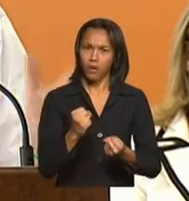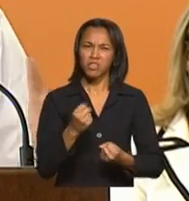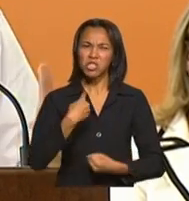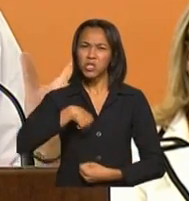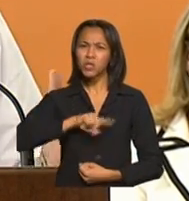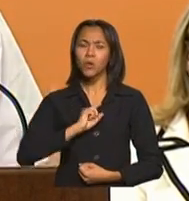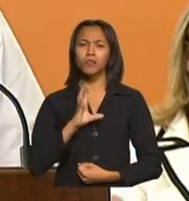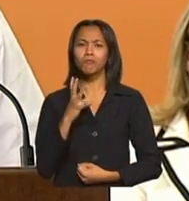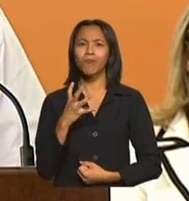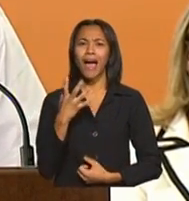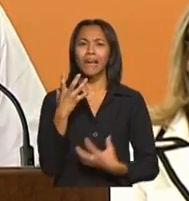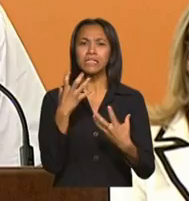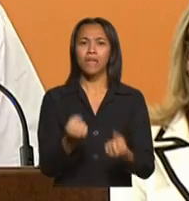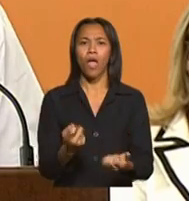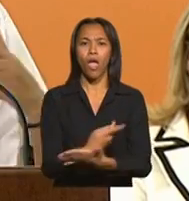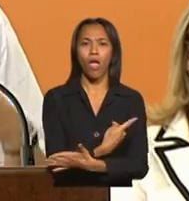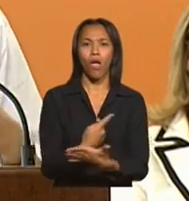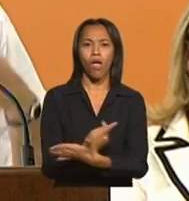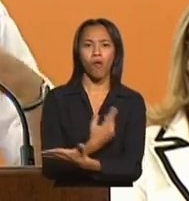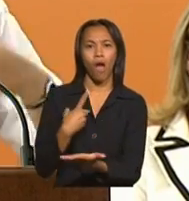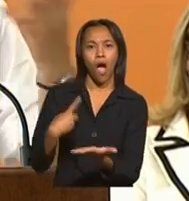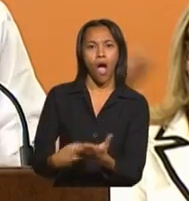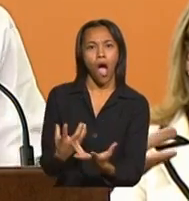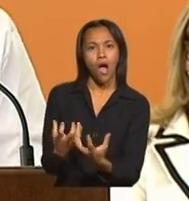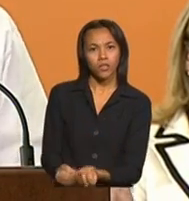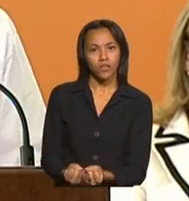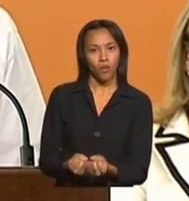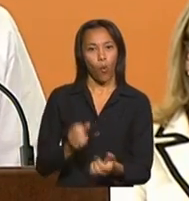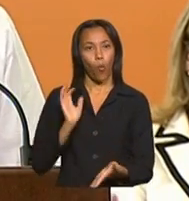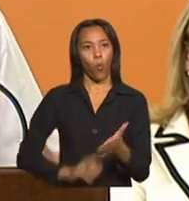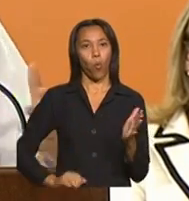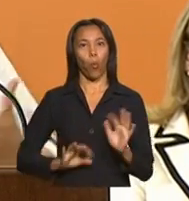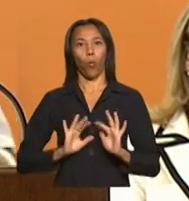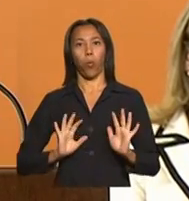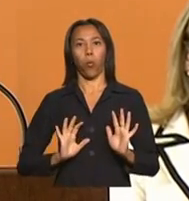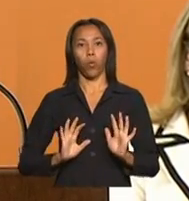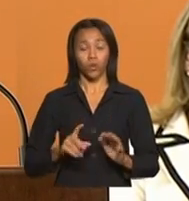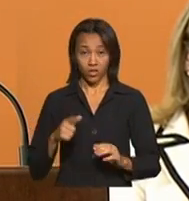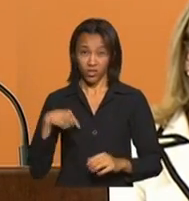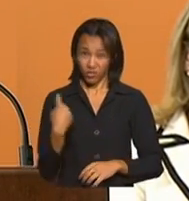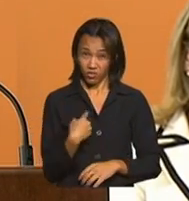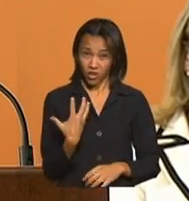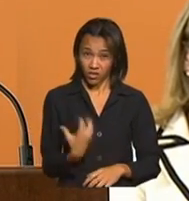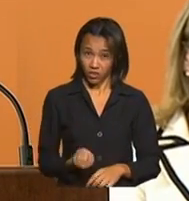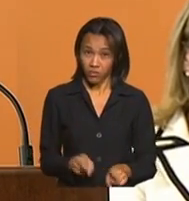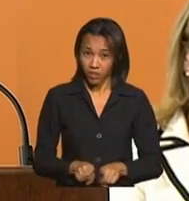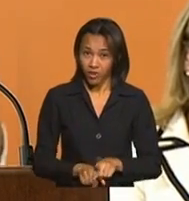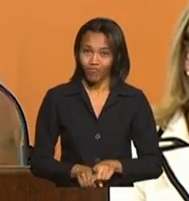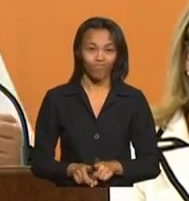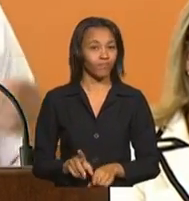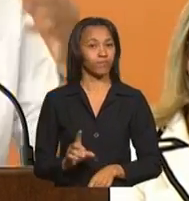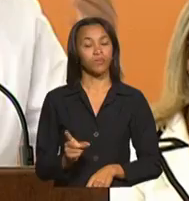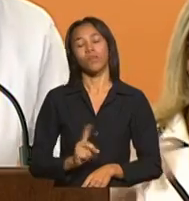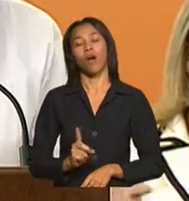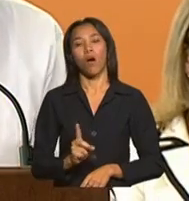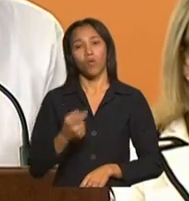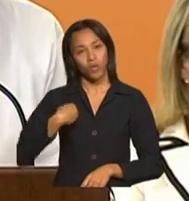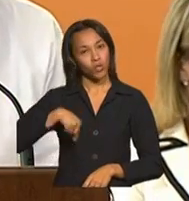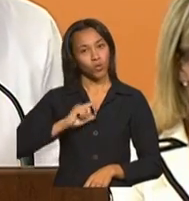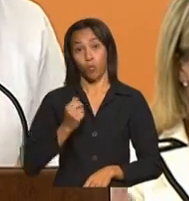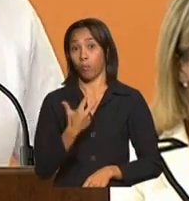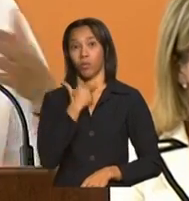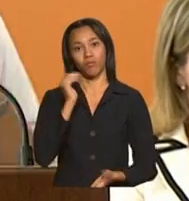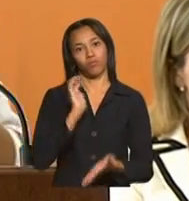seja cúmplice quando nos omitirmos. Não sejamos cúmplices. Não podemos nos